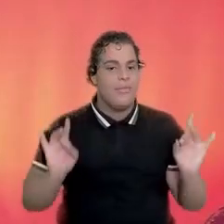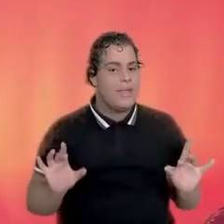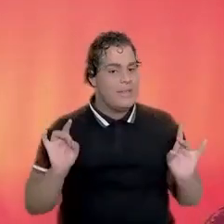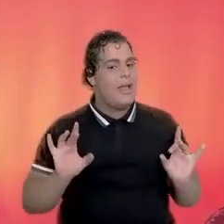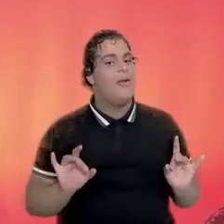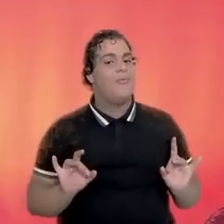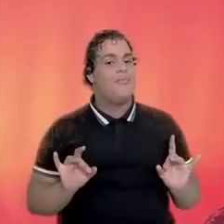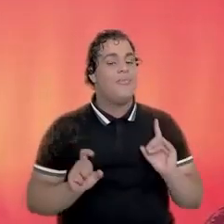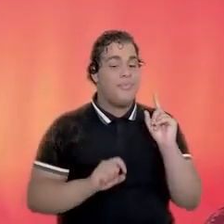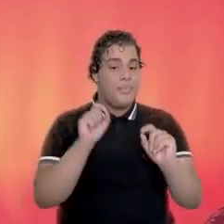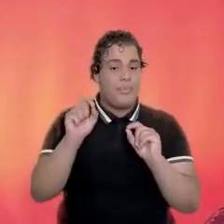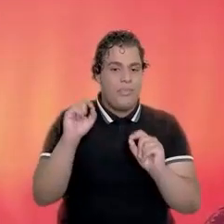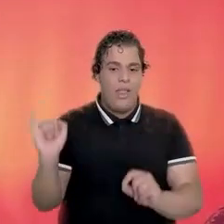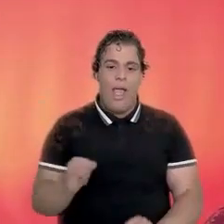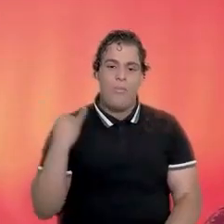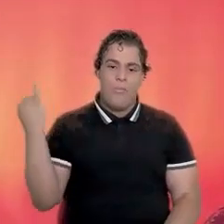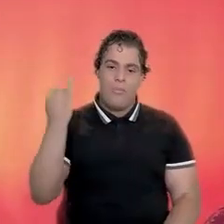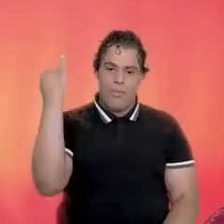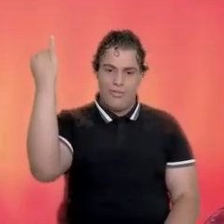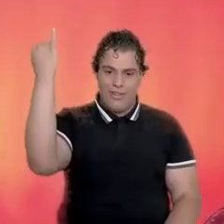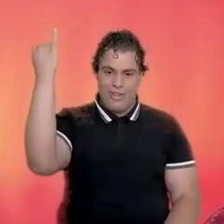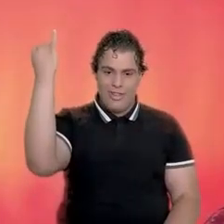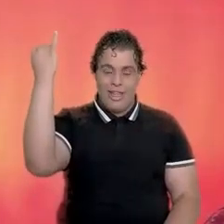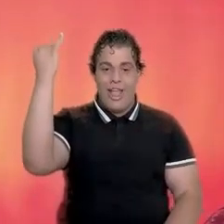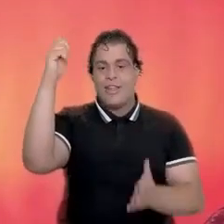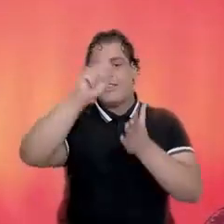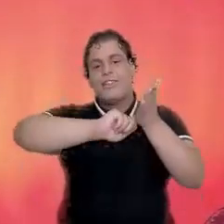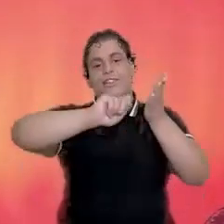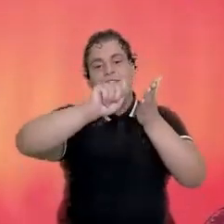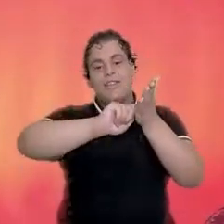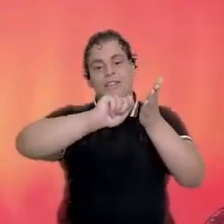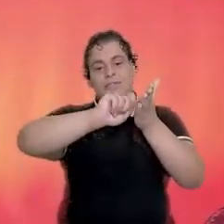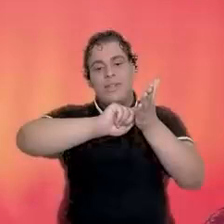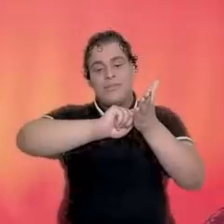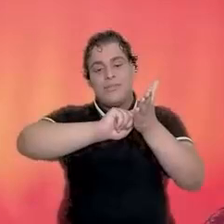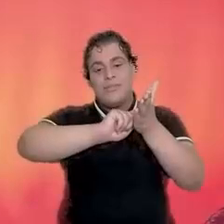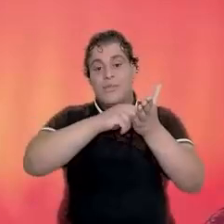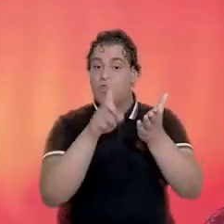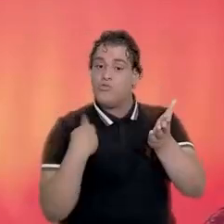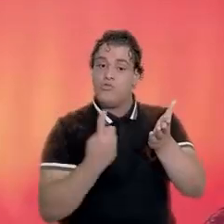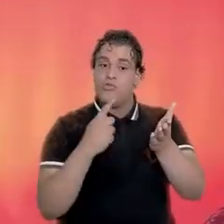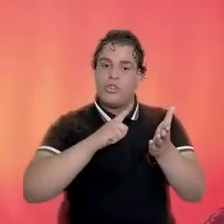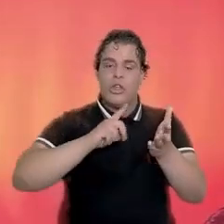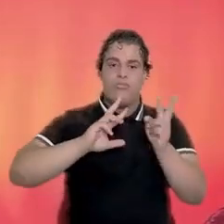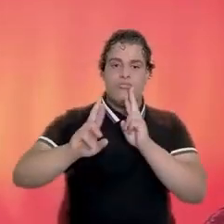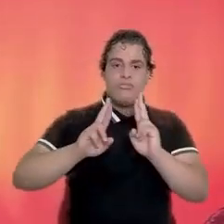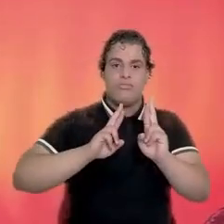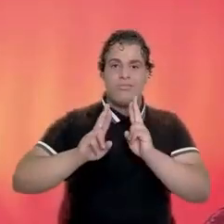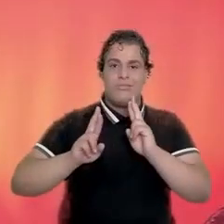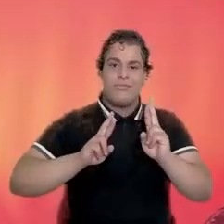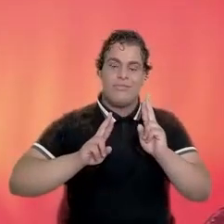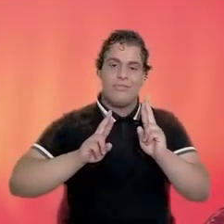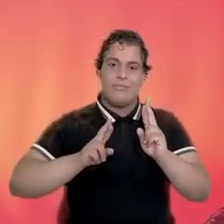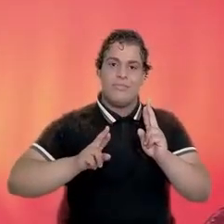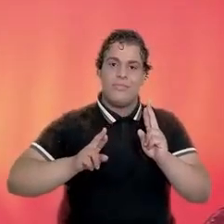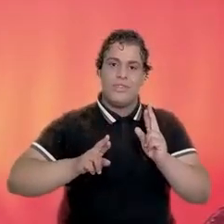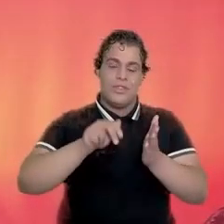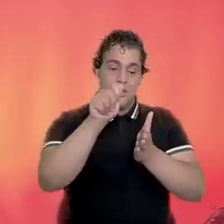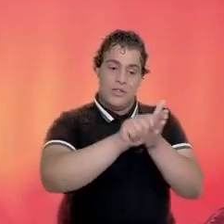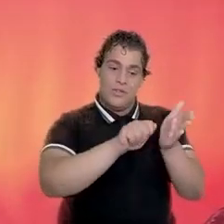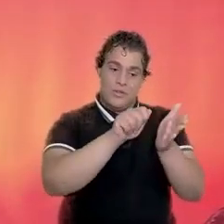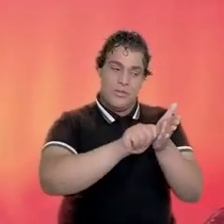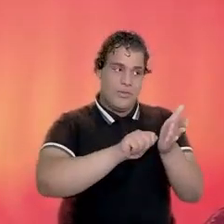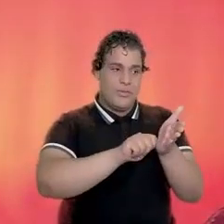a importância de escrever. Então, a gente está aqui nesse relacionamento de autor e